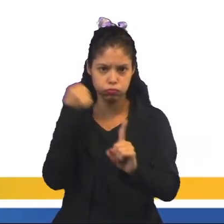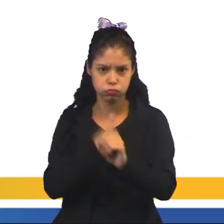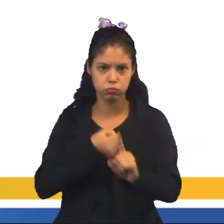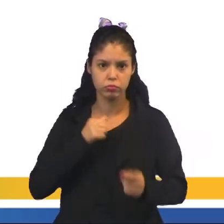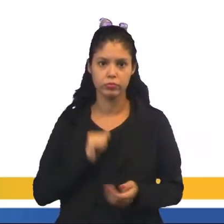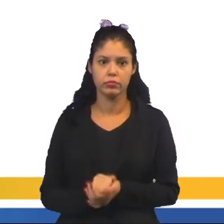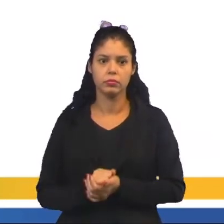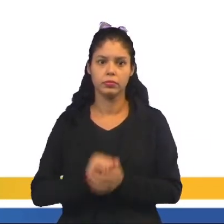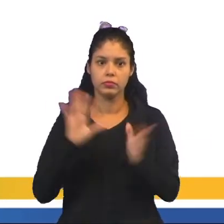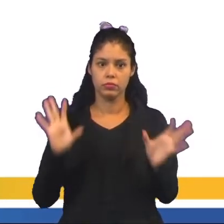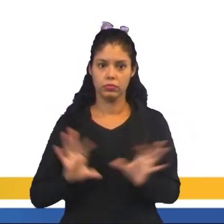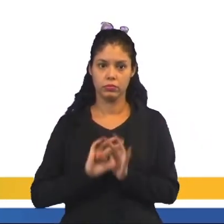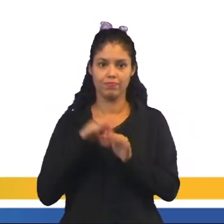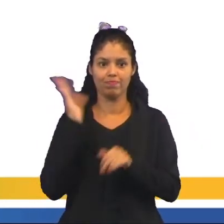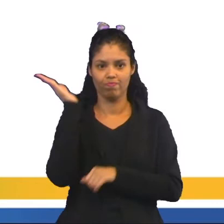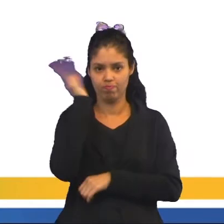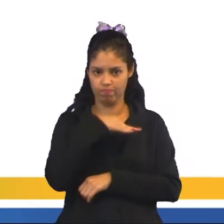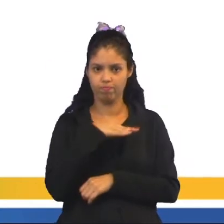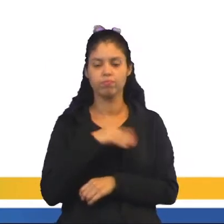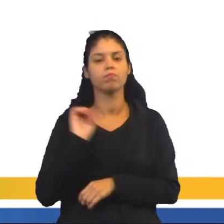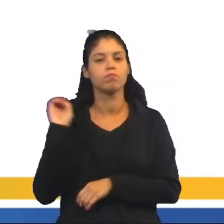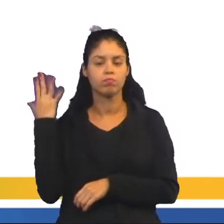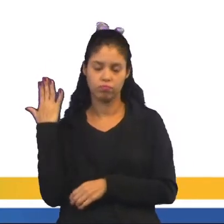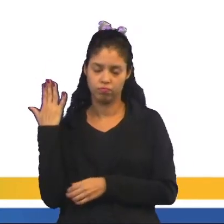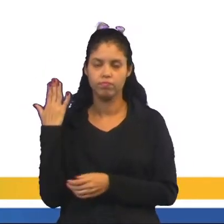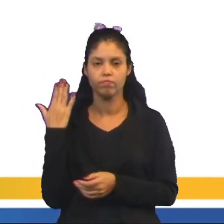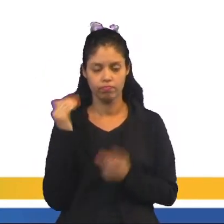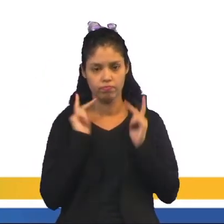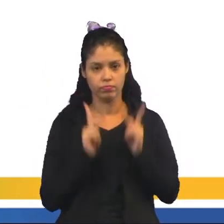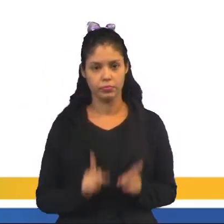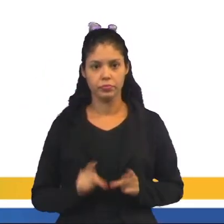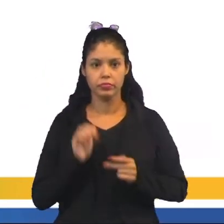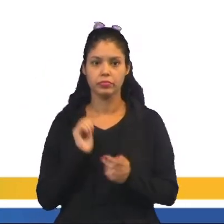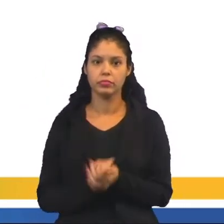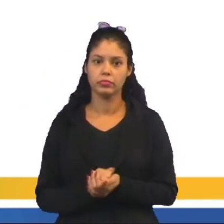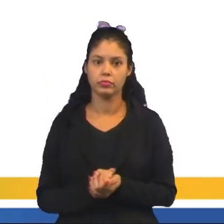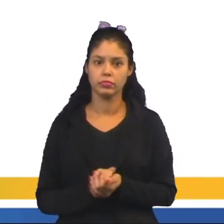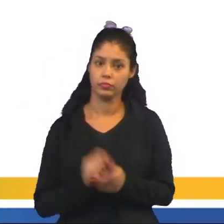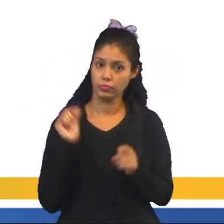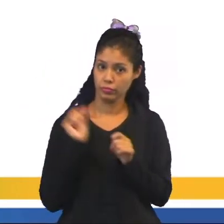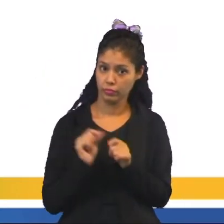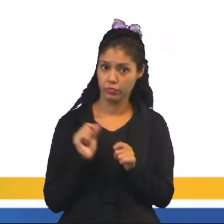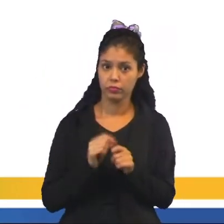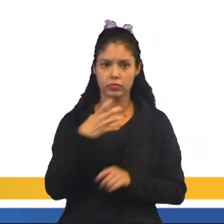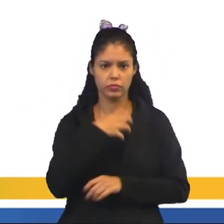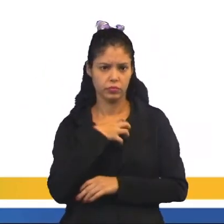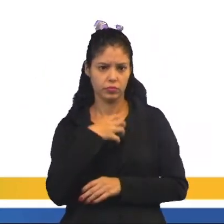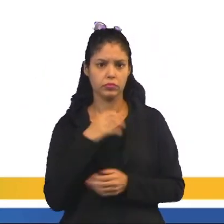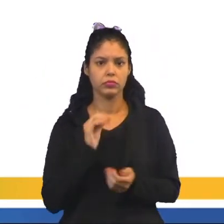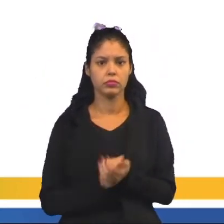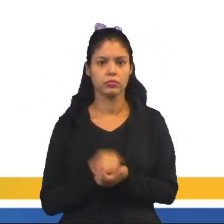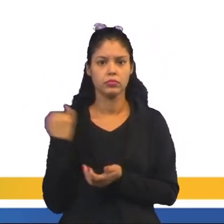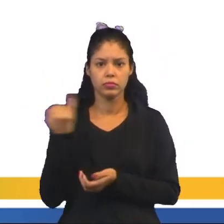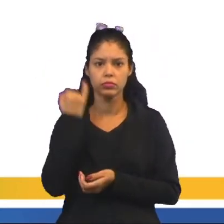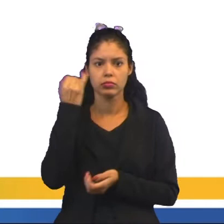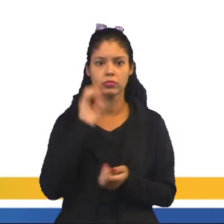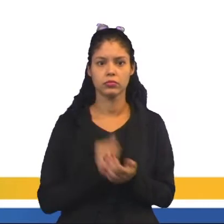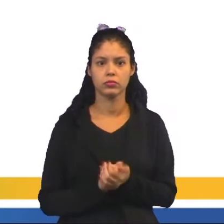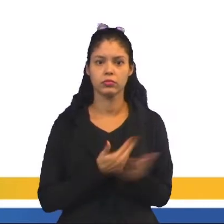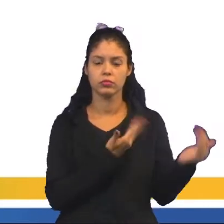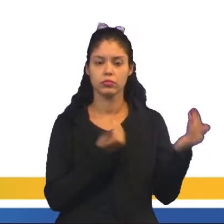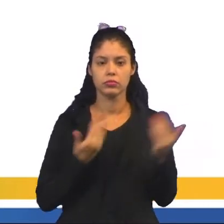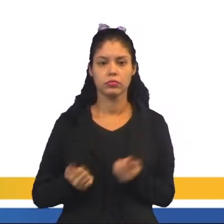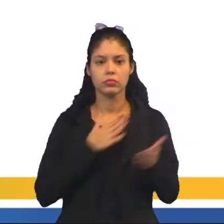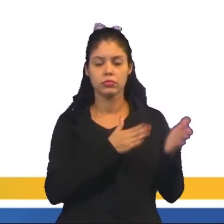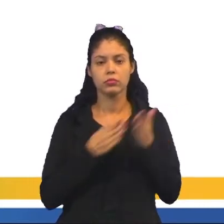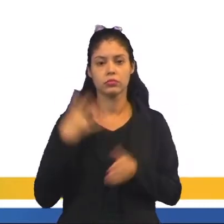agressividade estão entre os males causados por esse comportamento. Os efeitos são sentidos especialmente por jovens